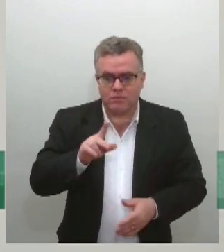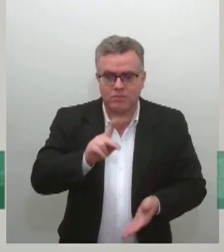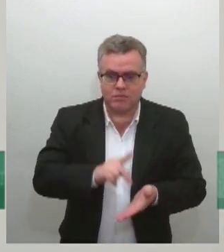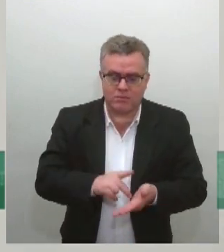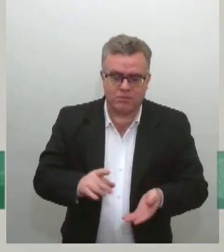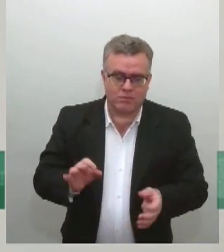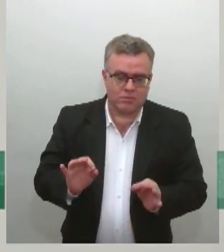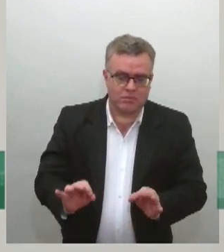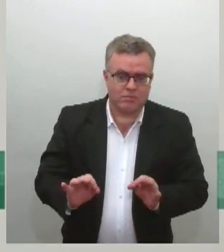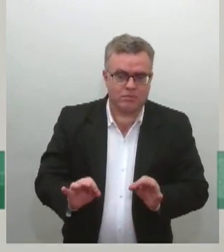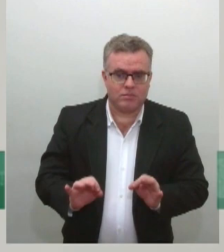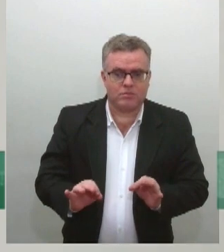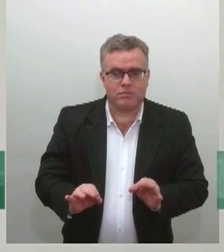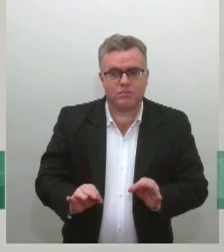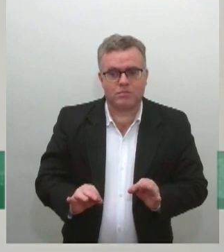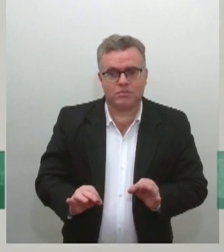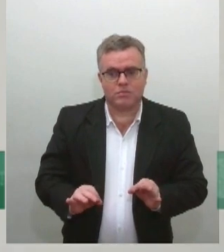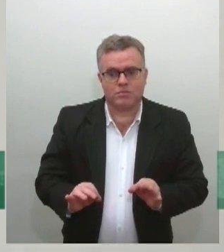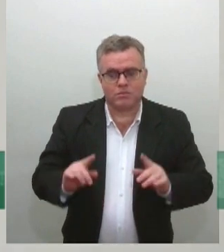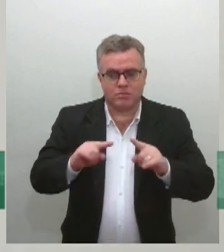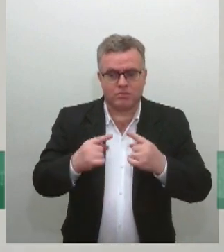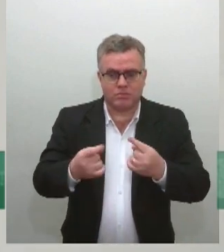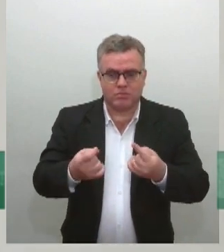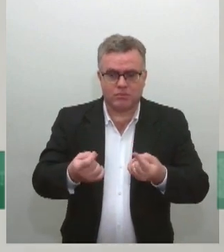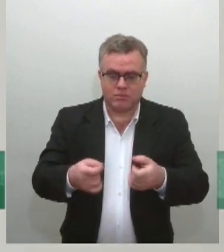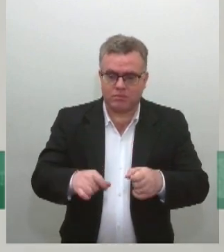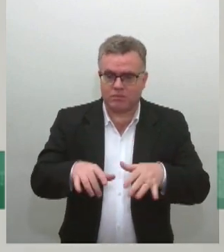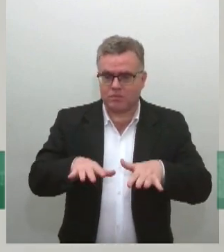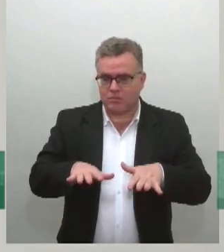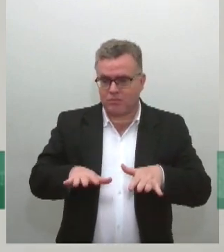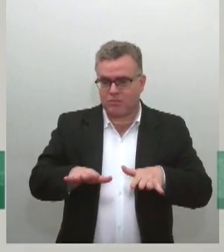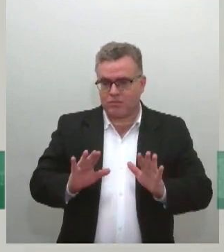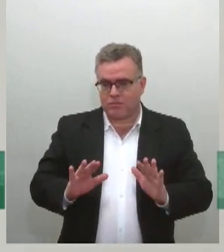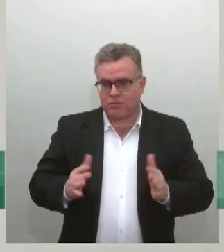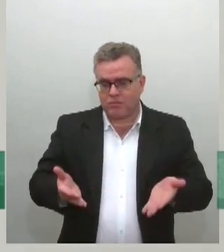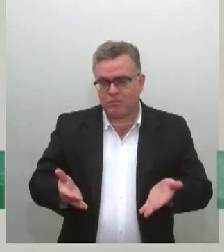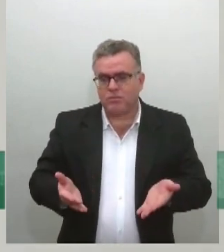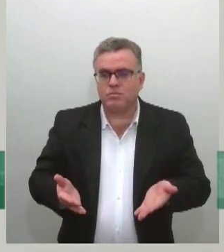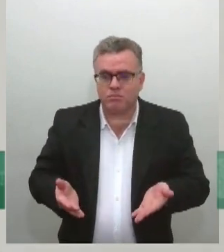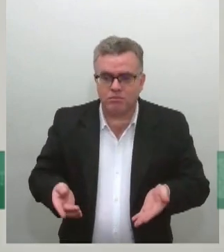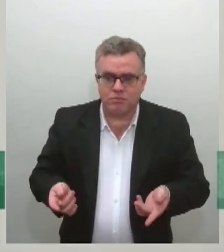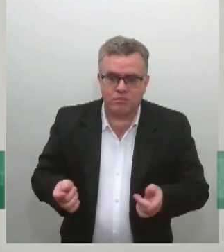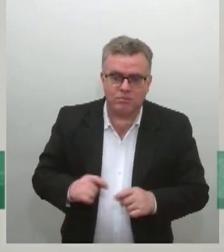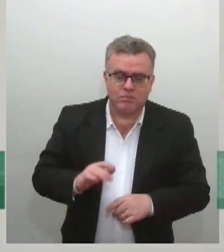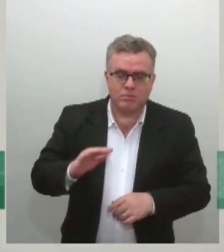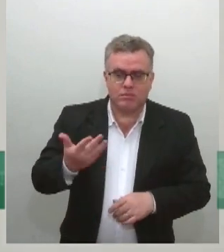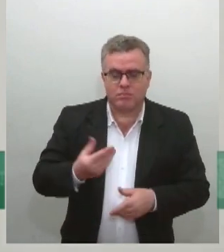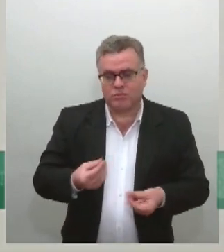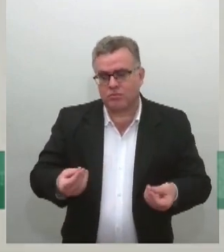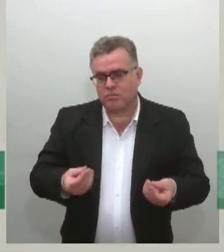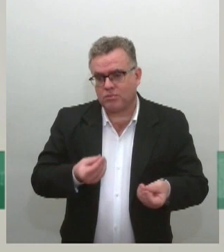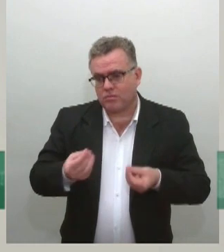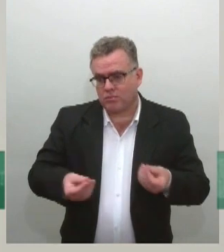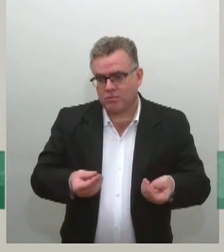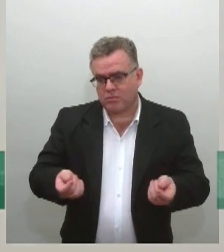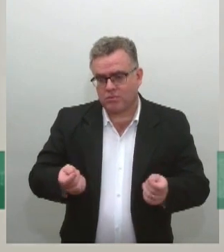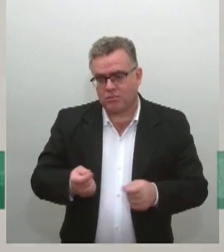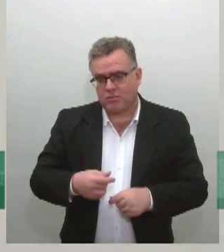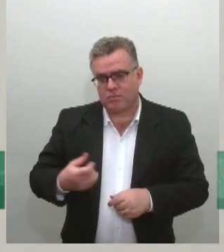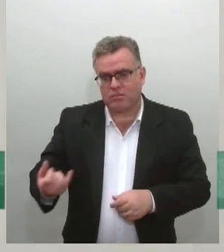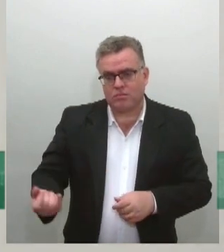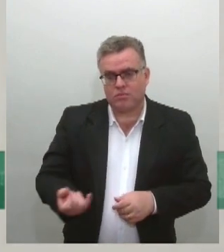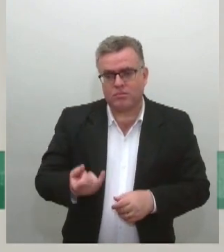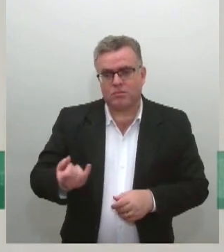as audiências públicas, né? Oitivas, alguns chamam de oitivas, outros de audiências públicas. Então, é premissa para